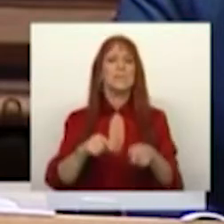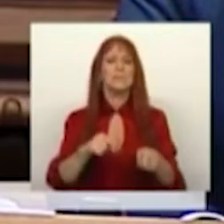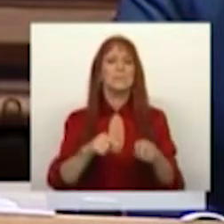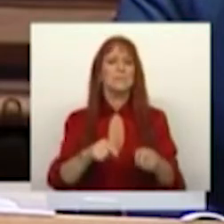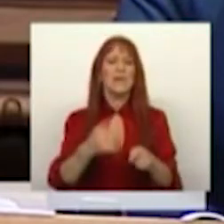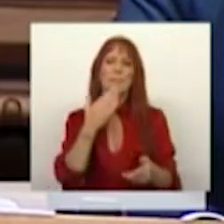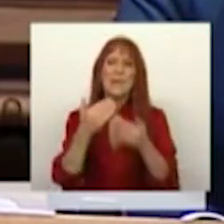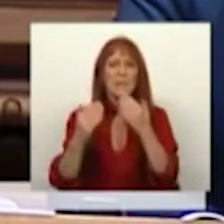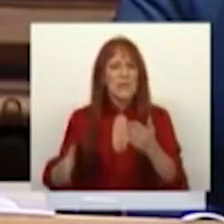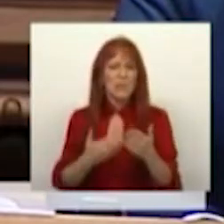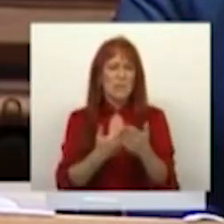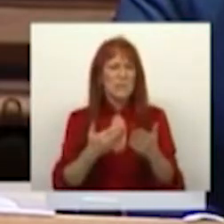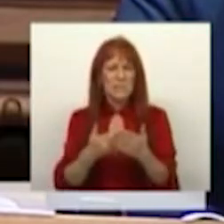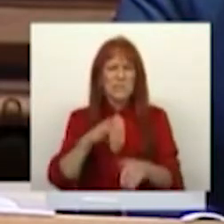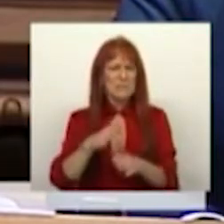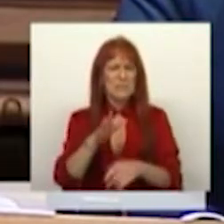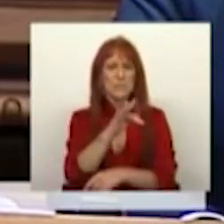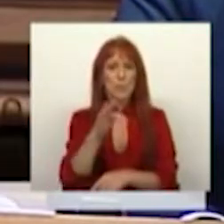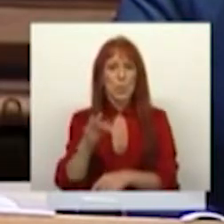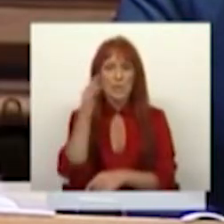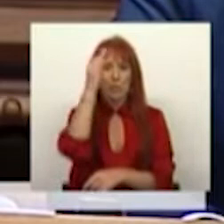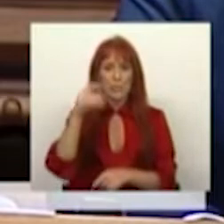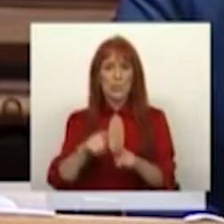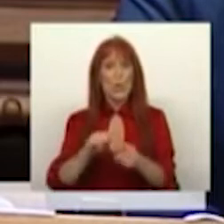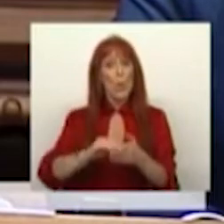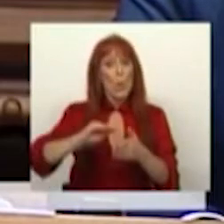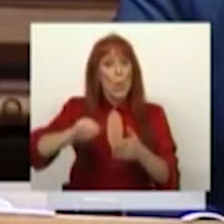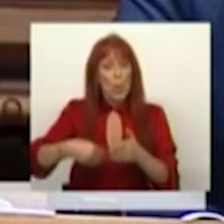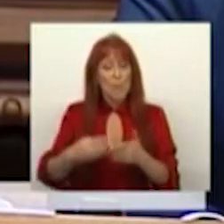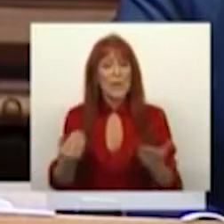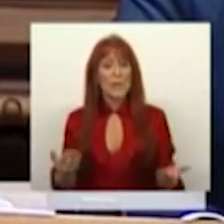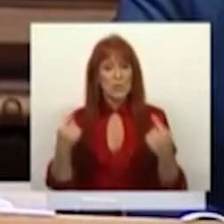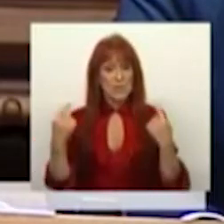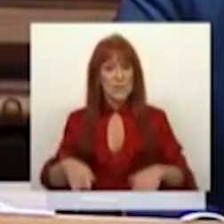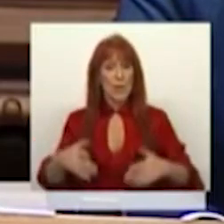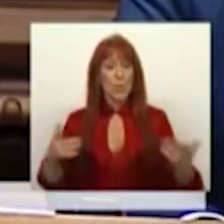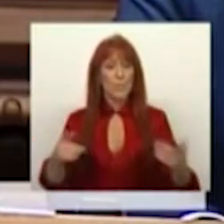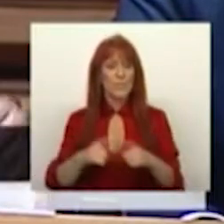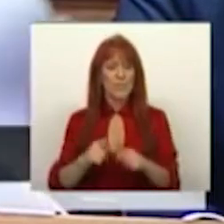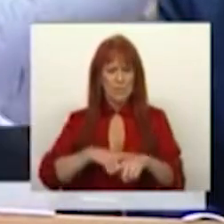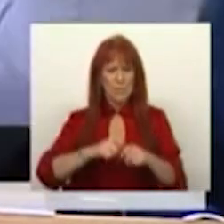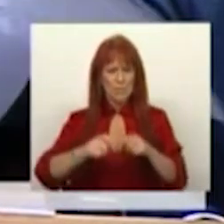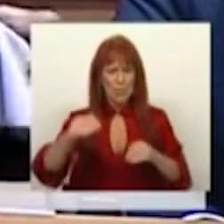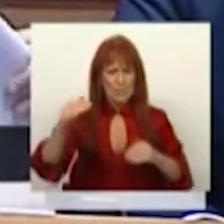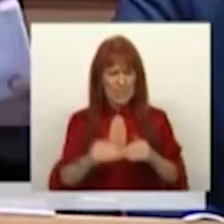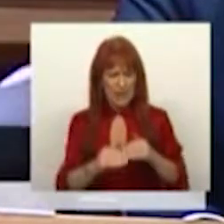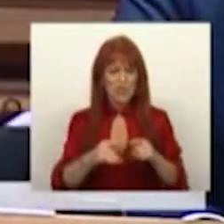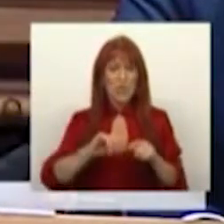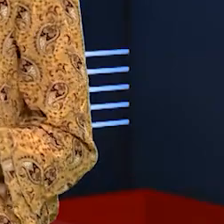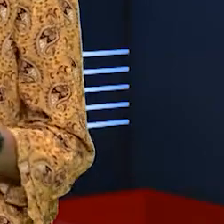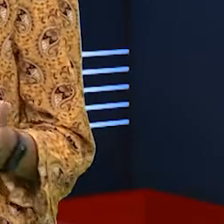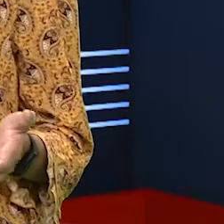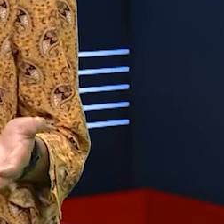Destes pedidos apresentados, cerca de 44% são contratos com uma duração inferior a